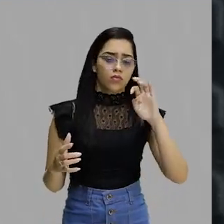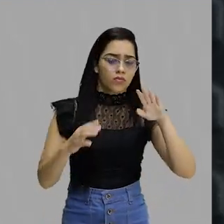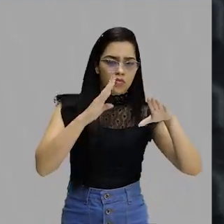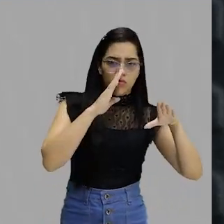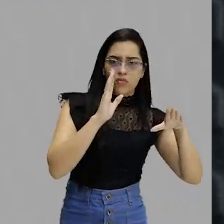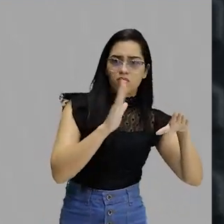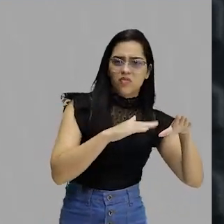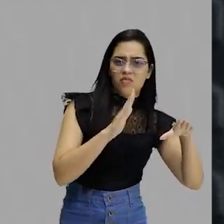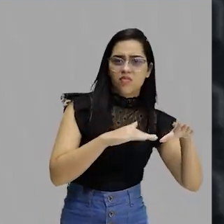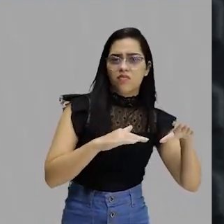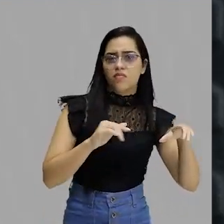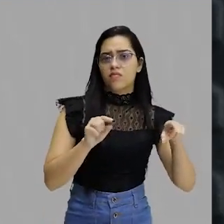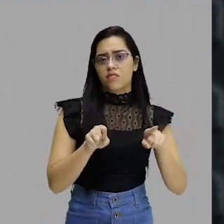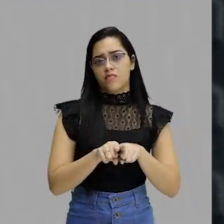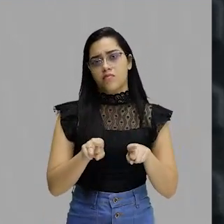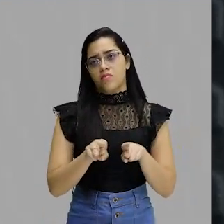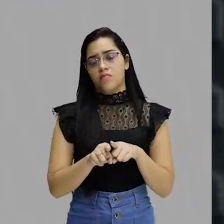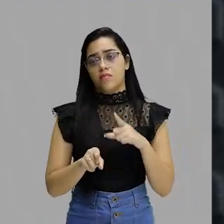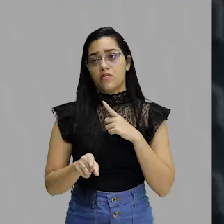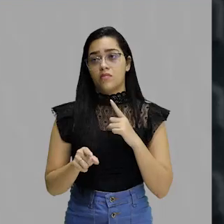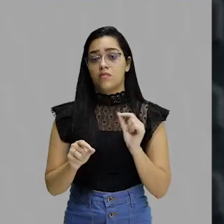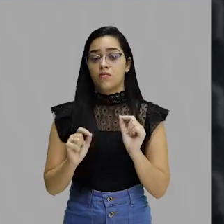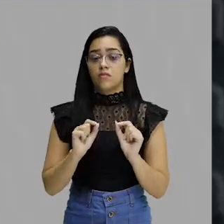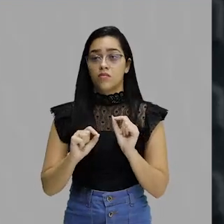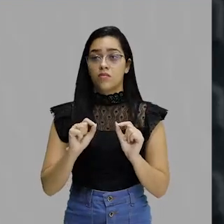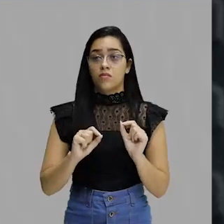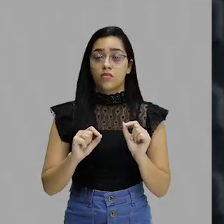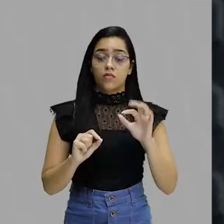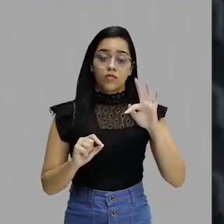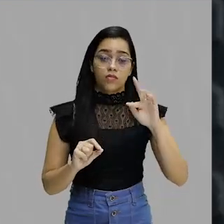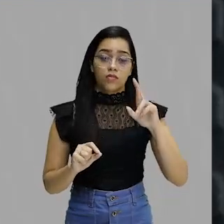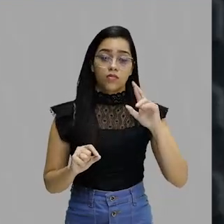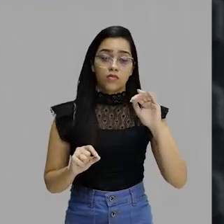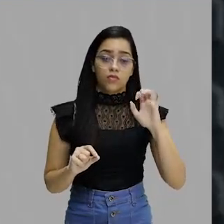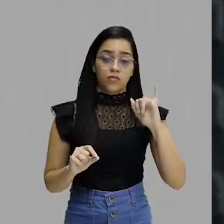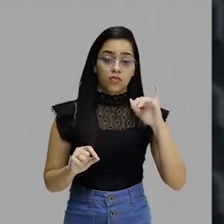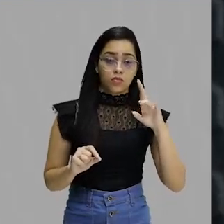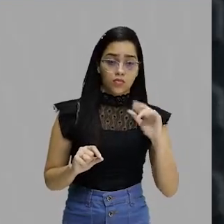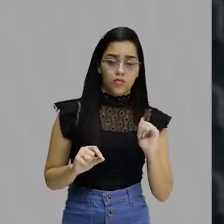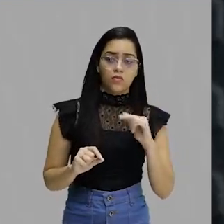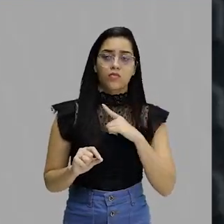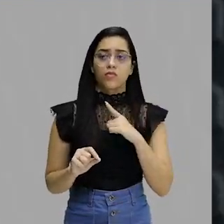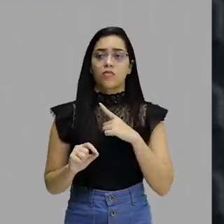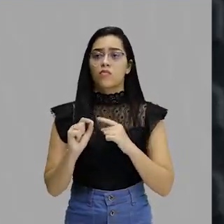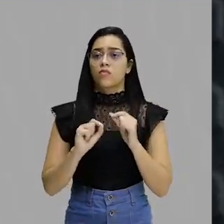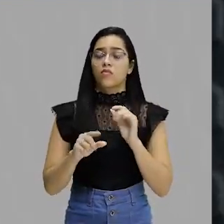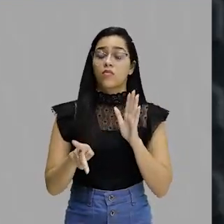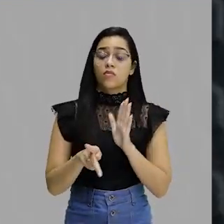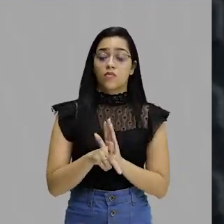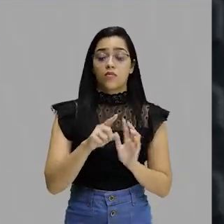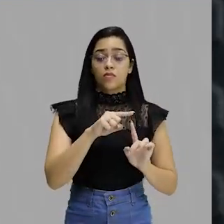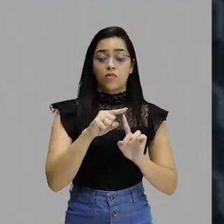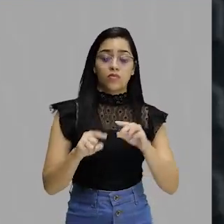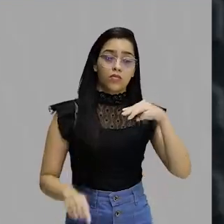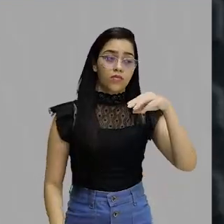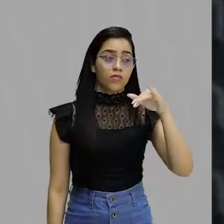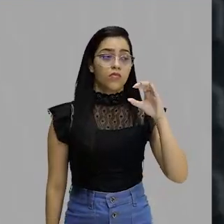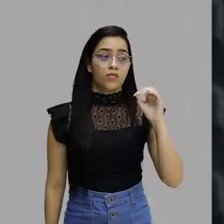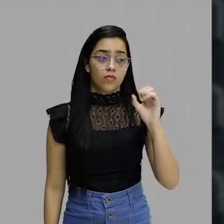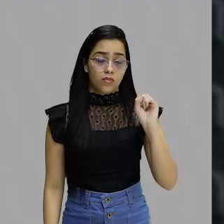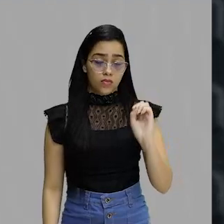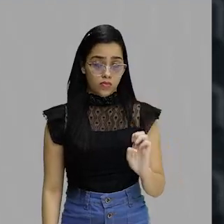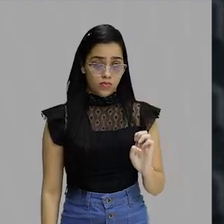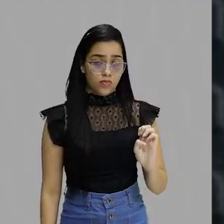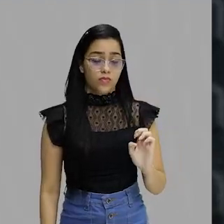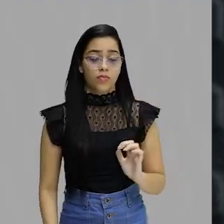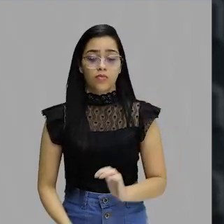a questão do que a gente chama como frieira, né, que é um tipo de micose, uma doença causada por